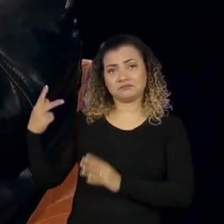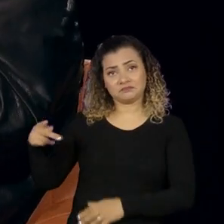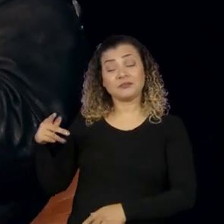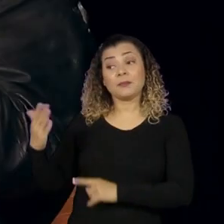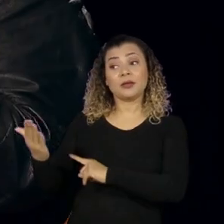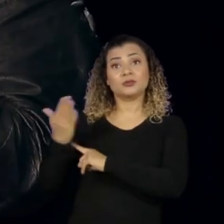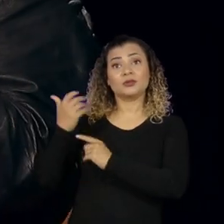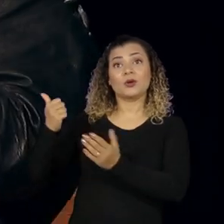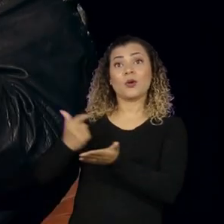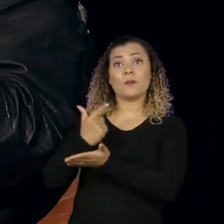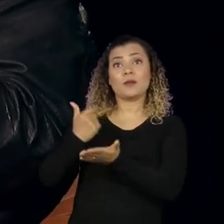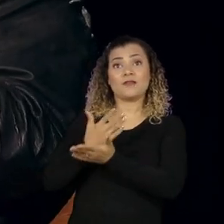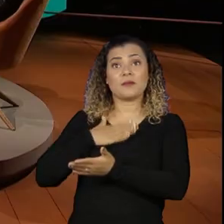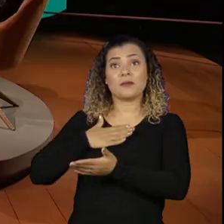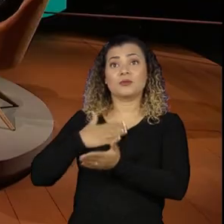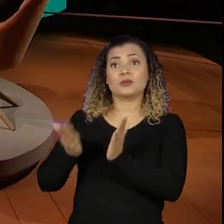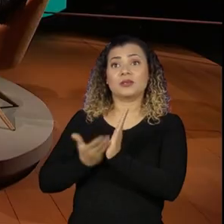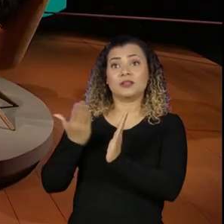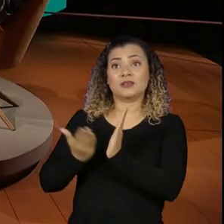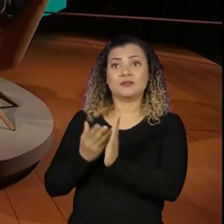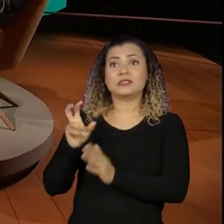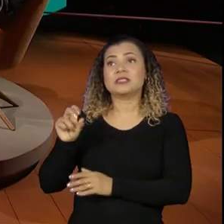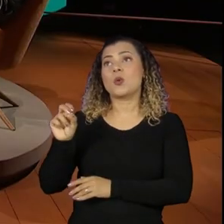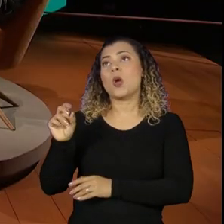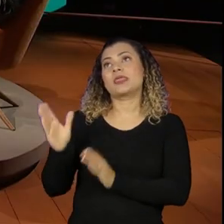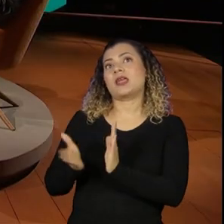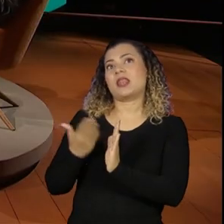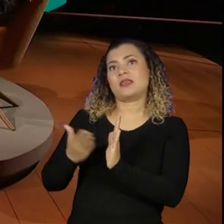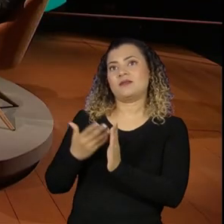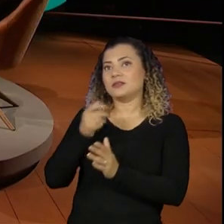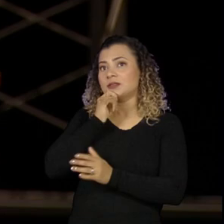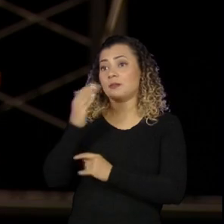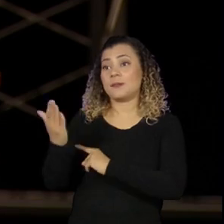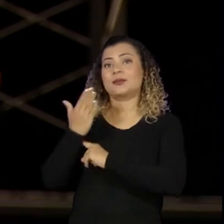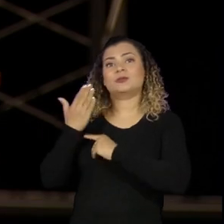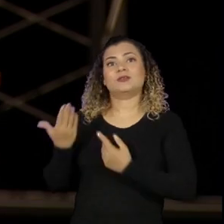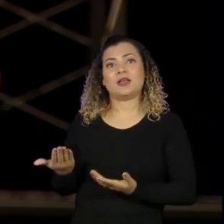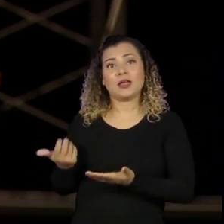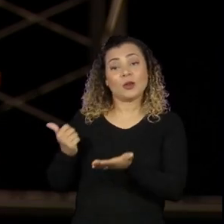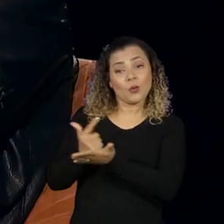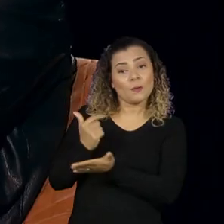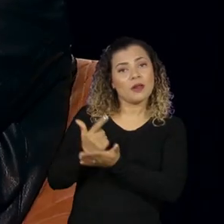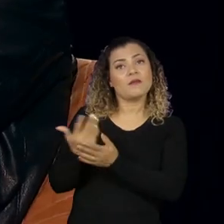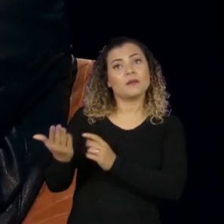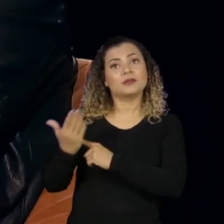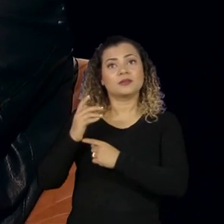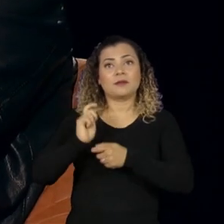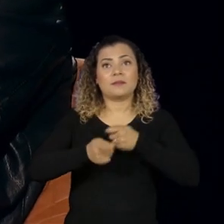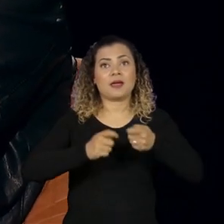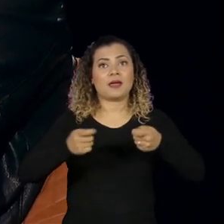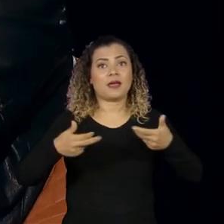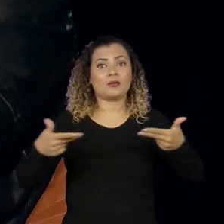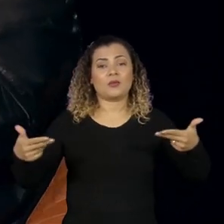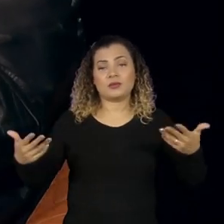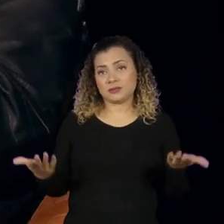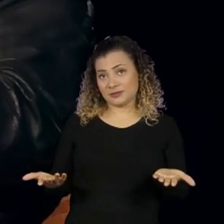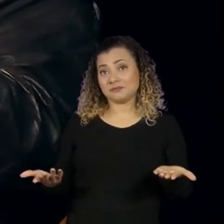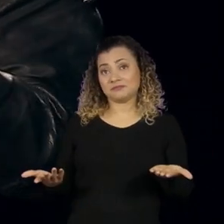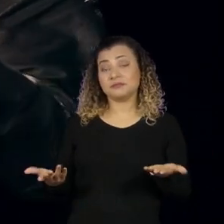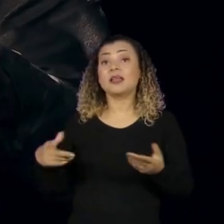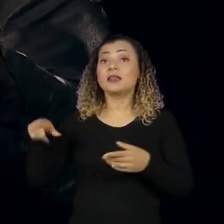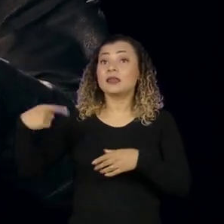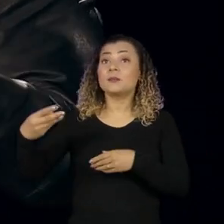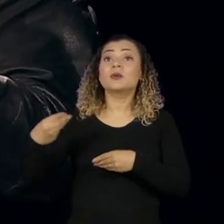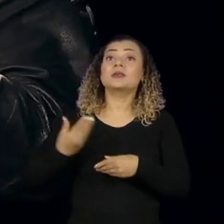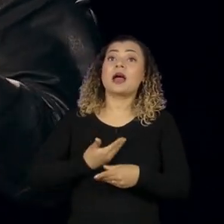ajudar, ele comprava meus livros, né? Ele comprava 50 livros meus. Olha isso! Para ajudar eu a pagar as contas. E ele distribuía